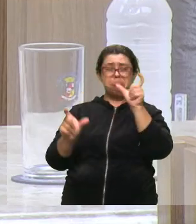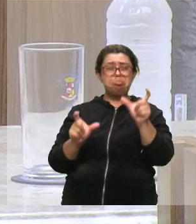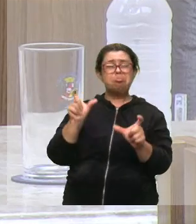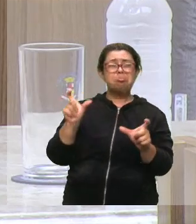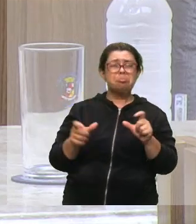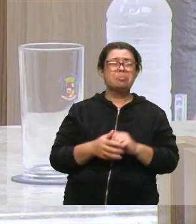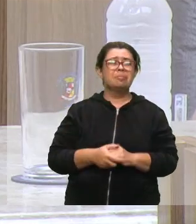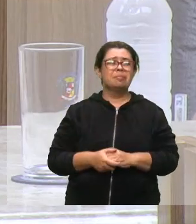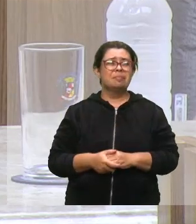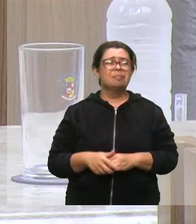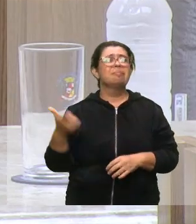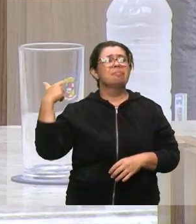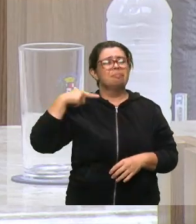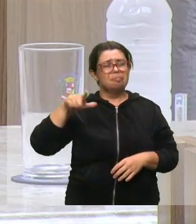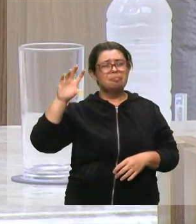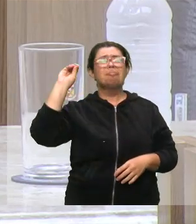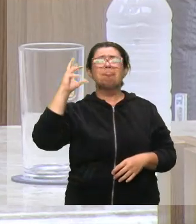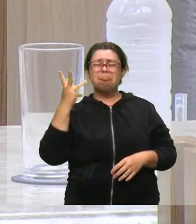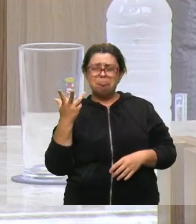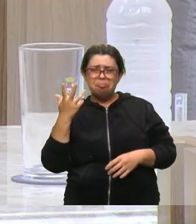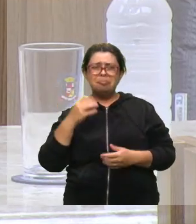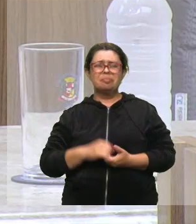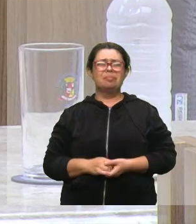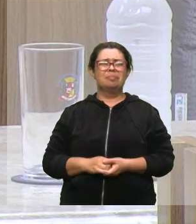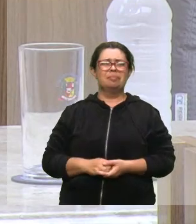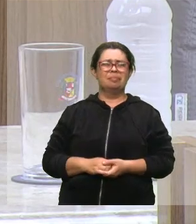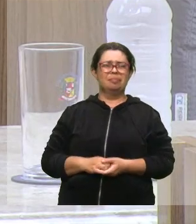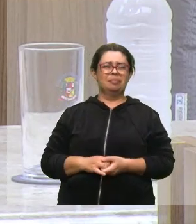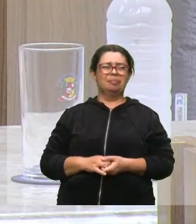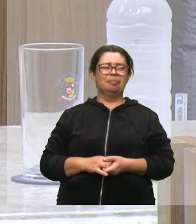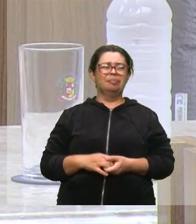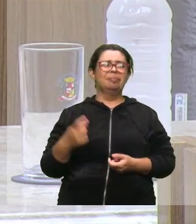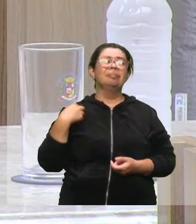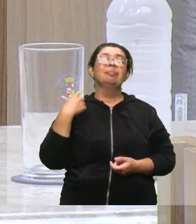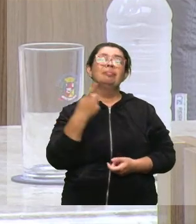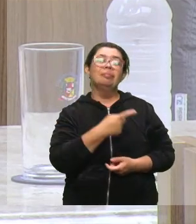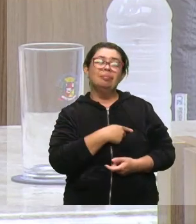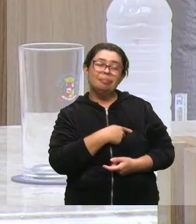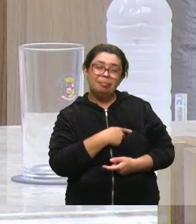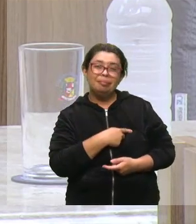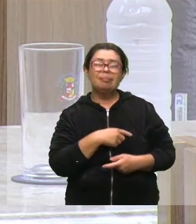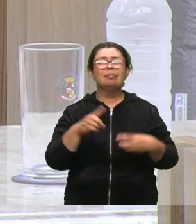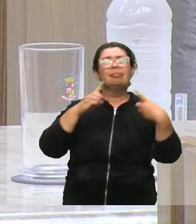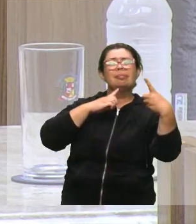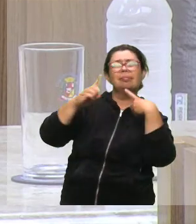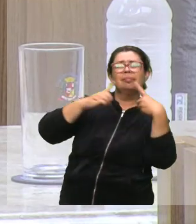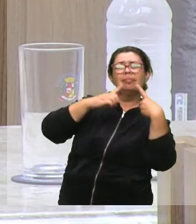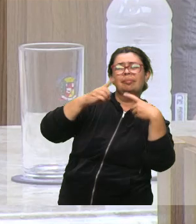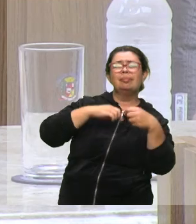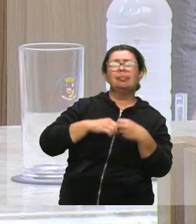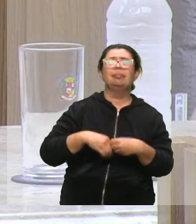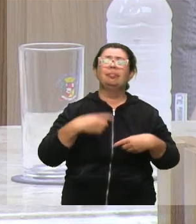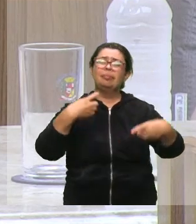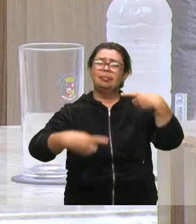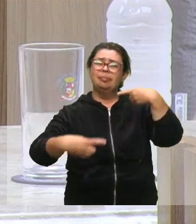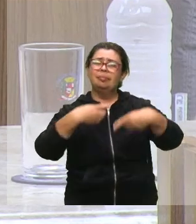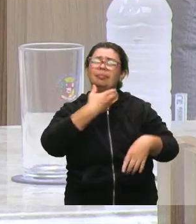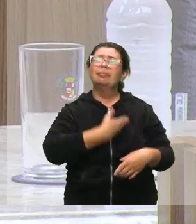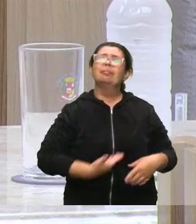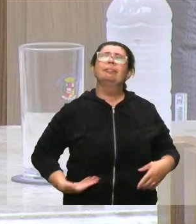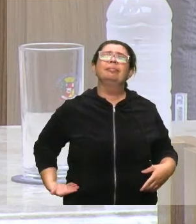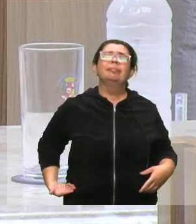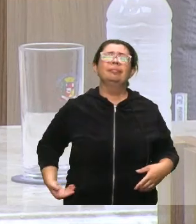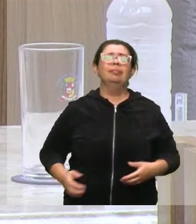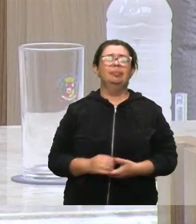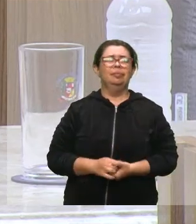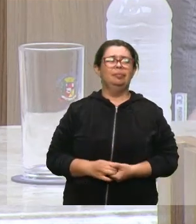que isso continue daqui para frente, para que a gente possa estar discutindo as políticas públicas,